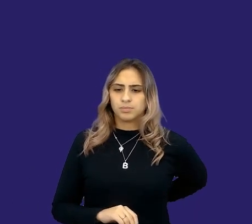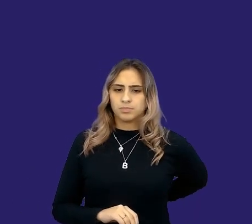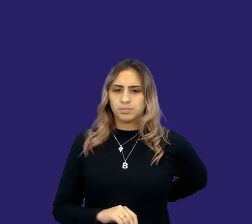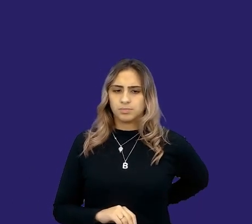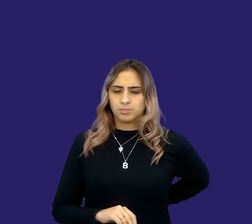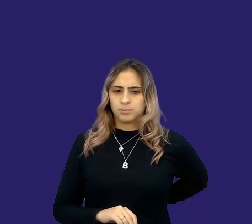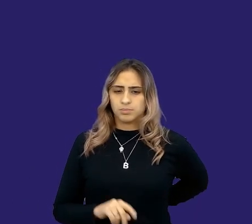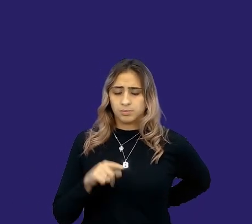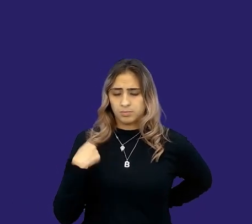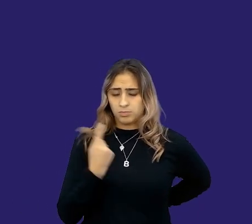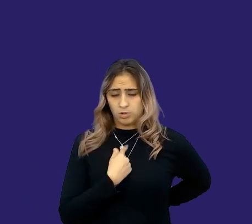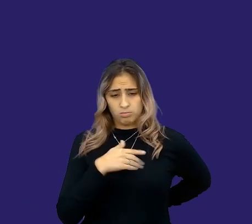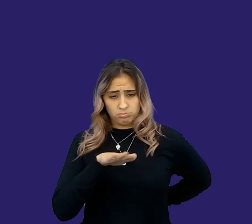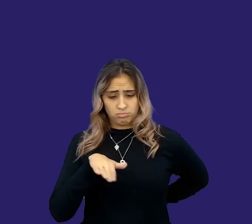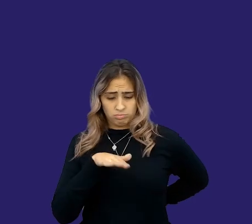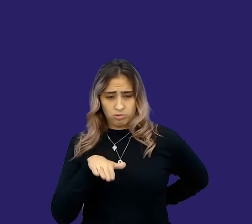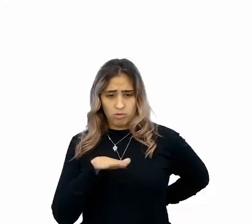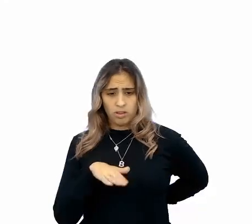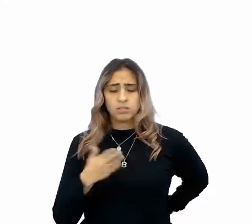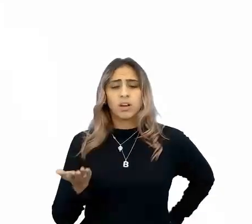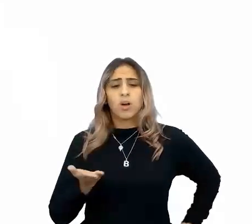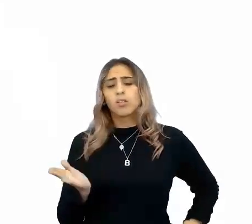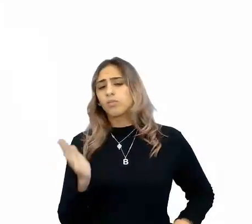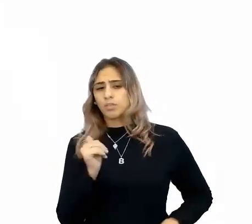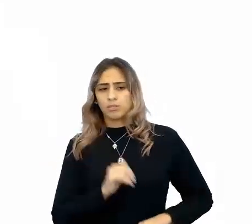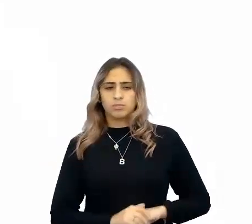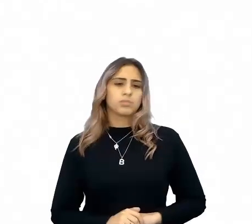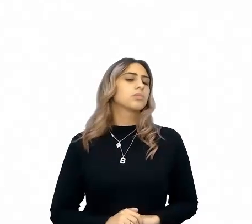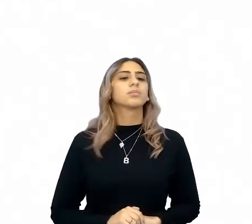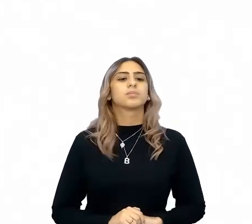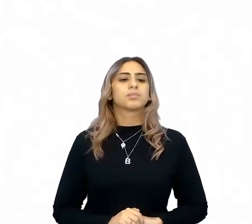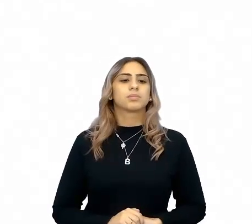nossa conversa. Então, vamos lá.